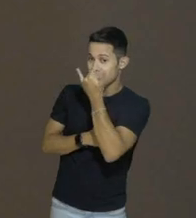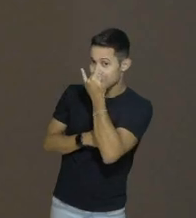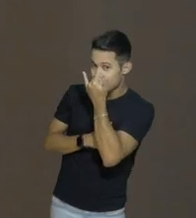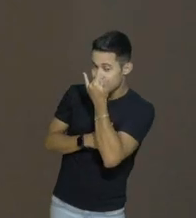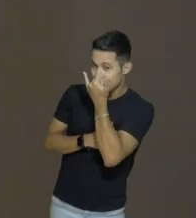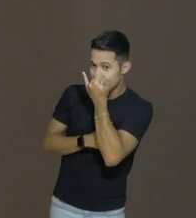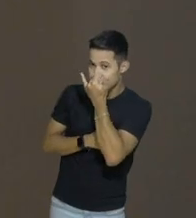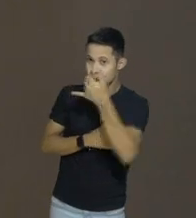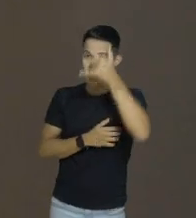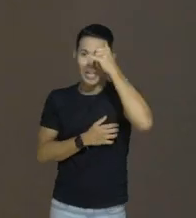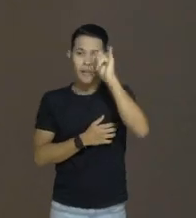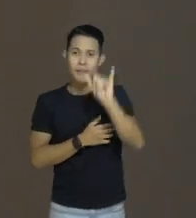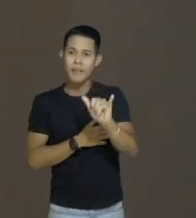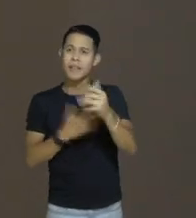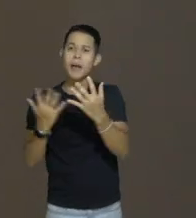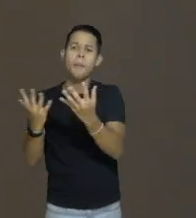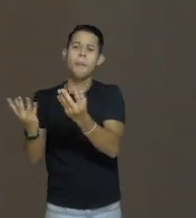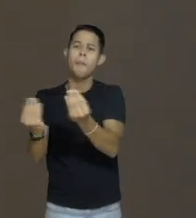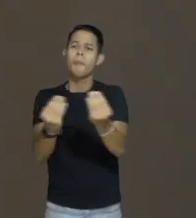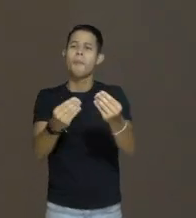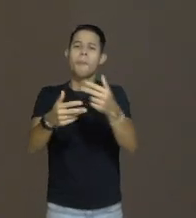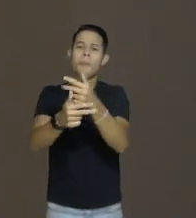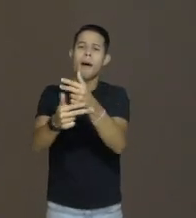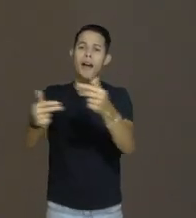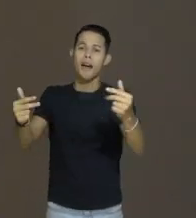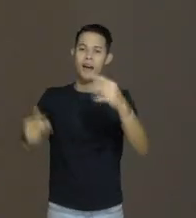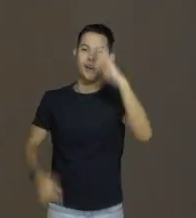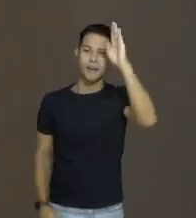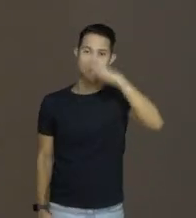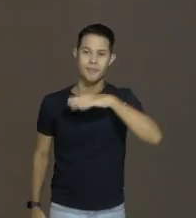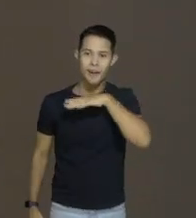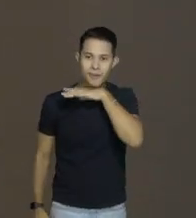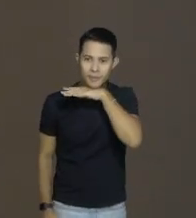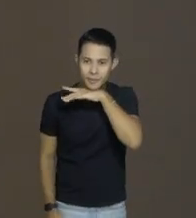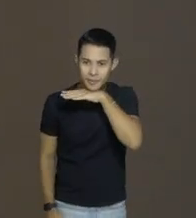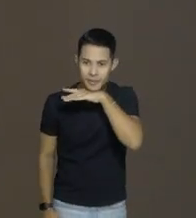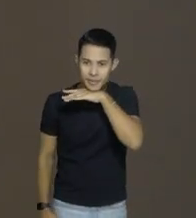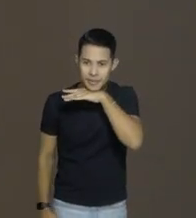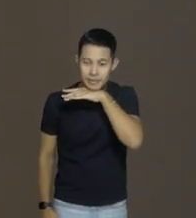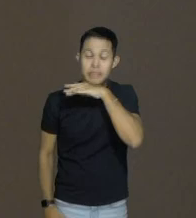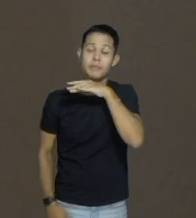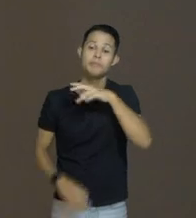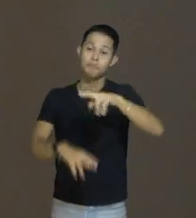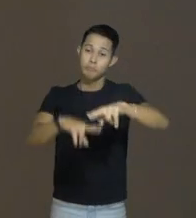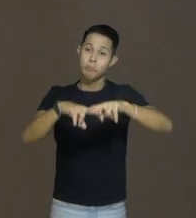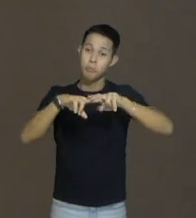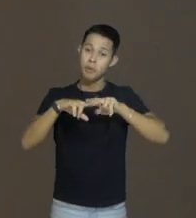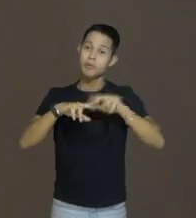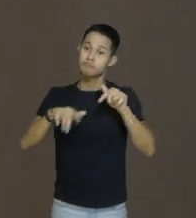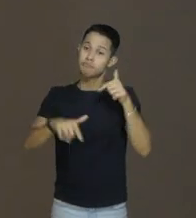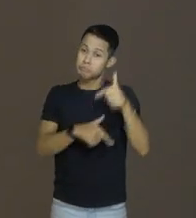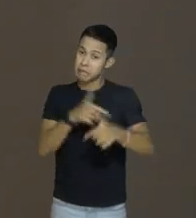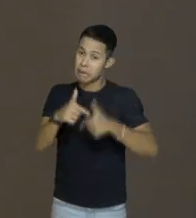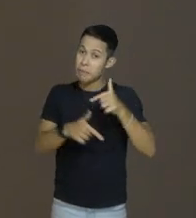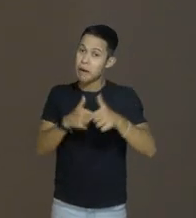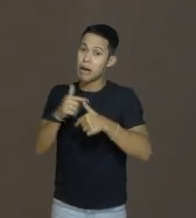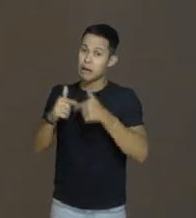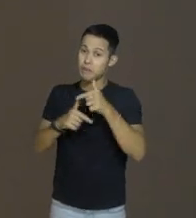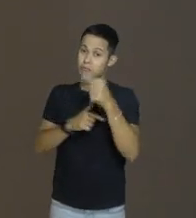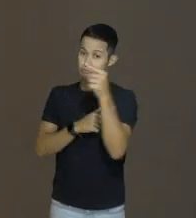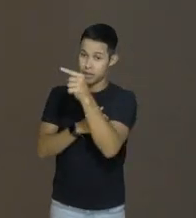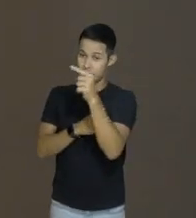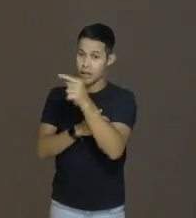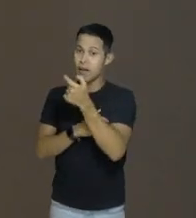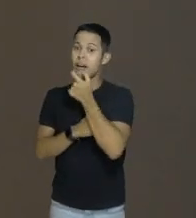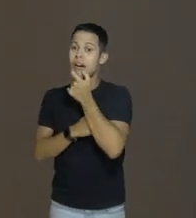Inglaterra, eles tratam rigorosamente o TDAH. E fizeram trabalho mesmo, que os delitos eram feitos quando